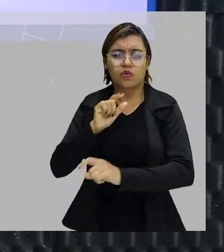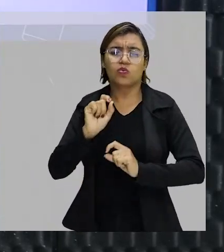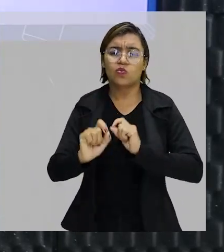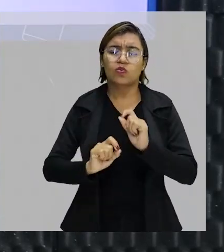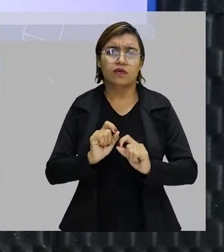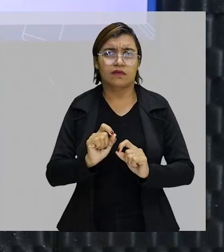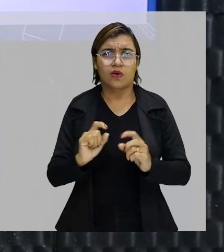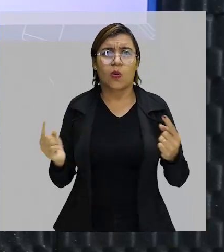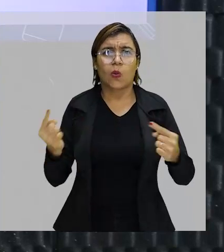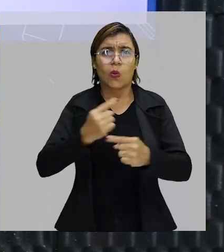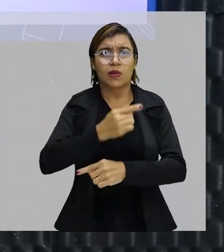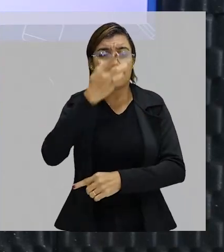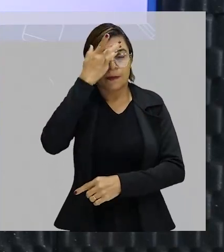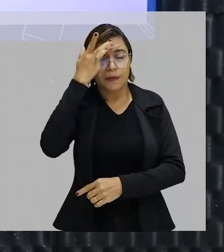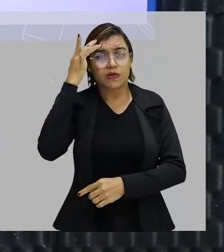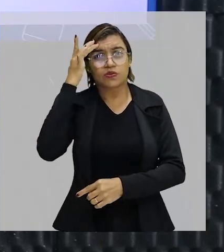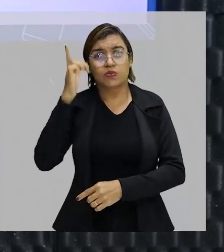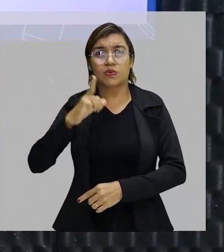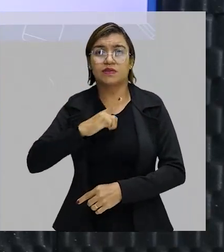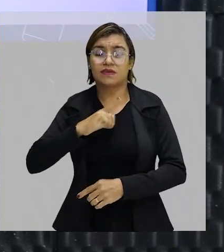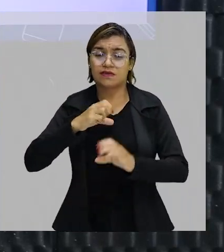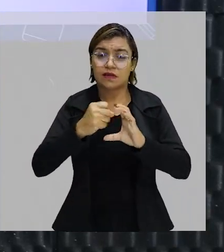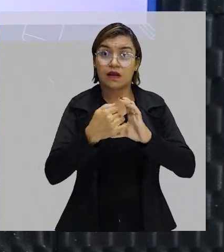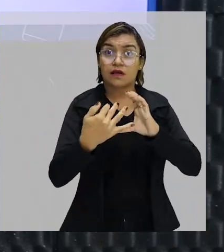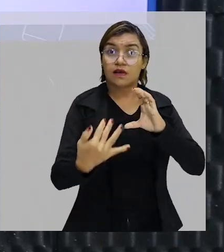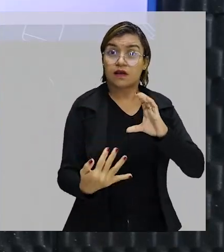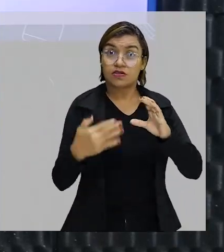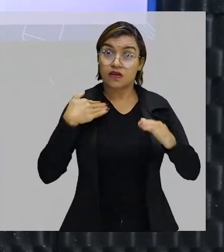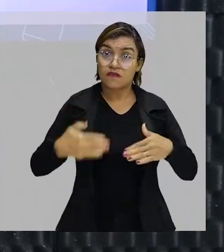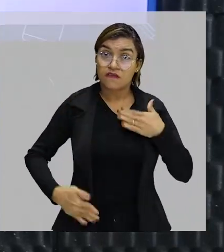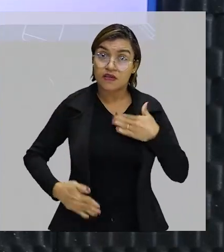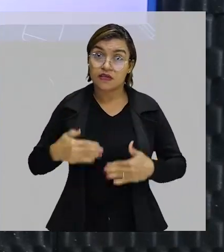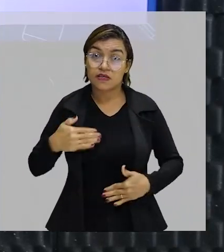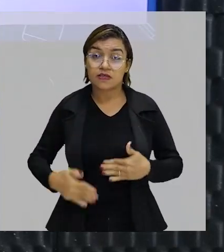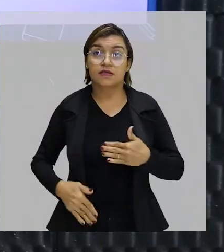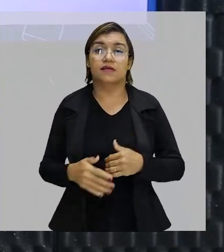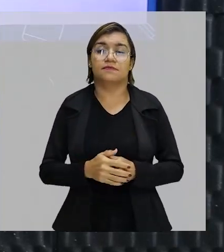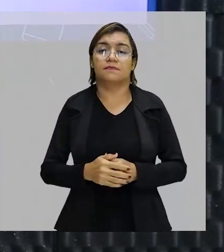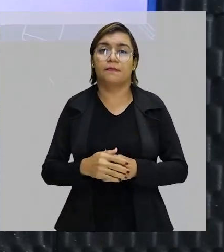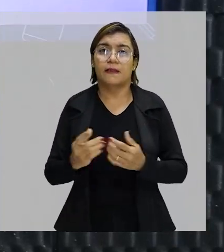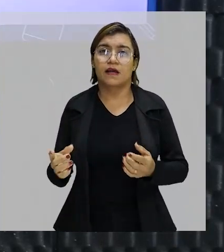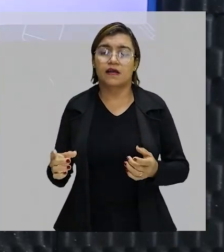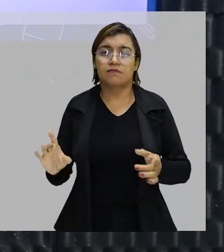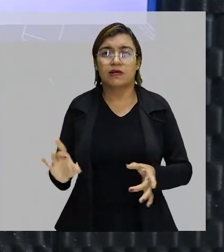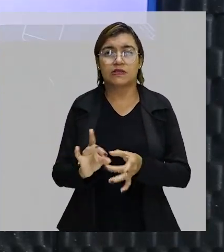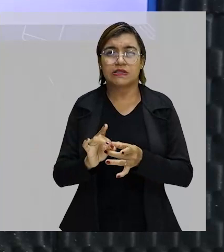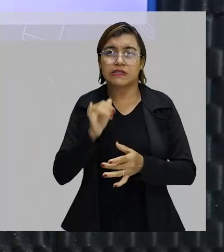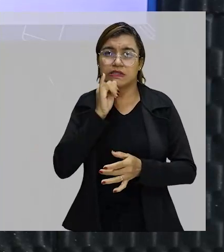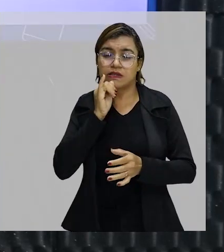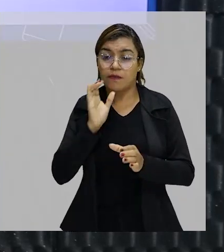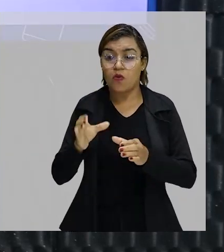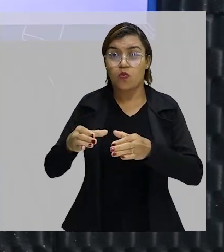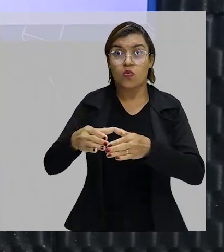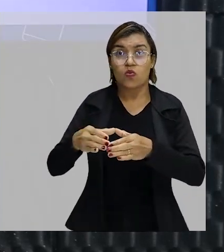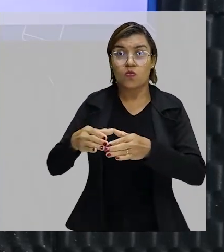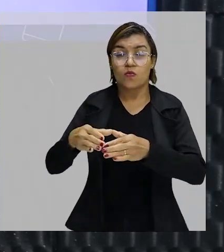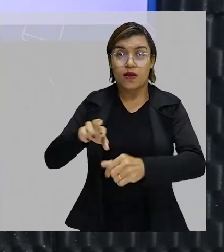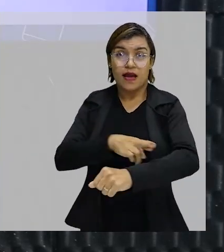contra pessoas que possuem características físicas associadas a um determinado grupo